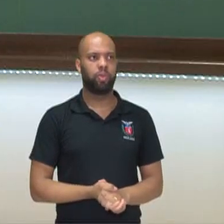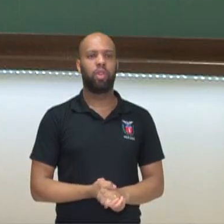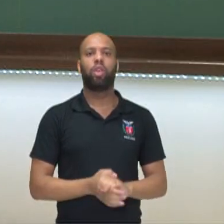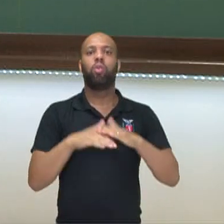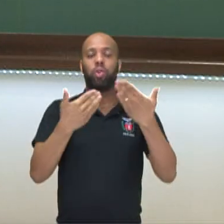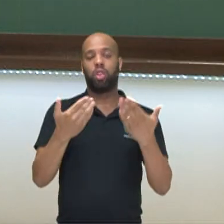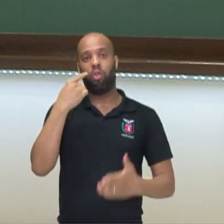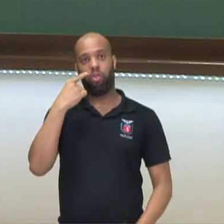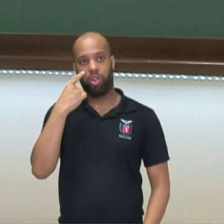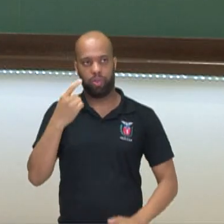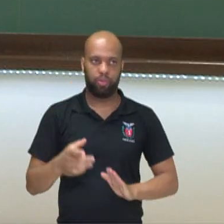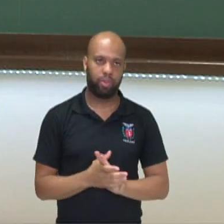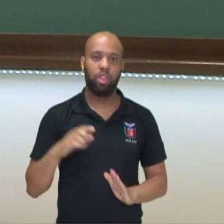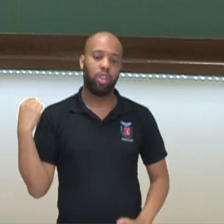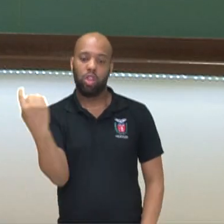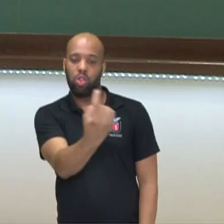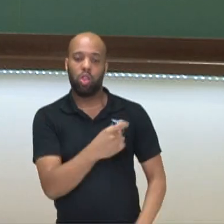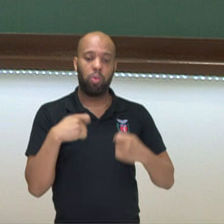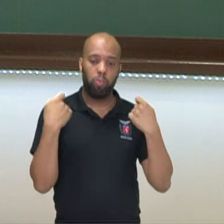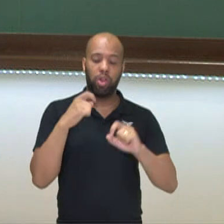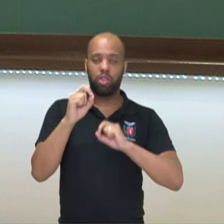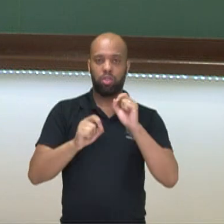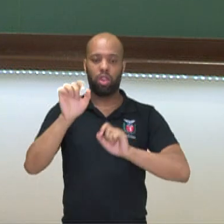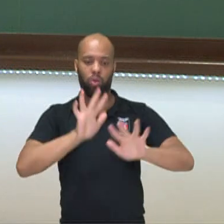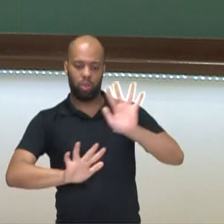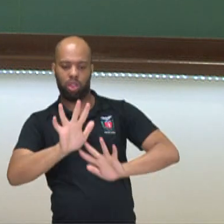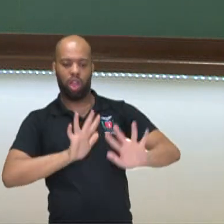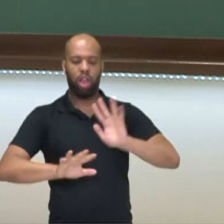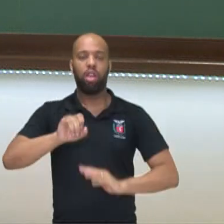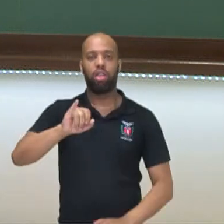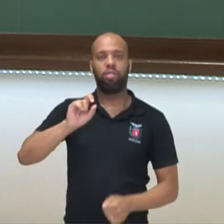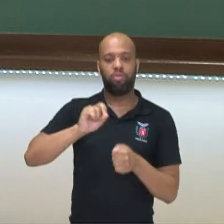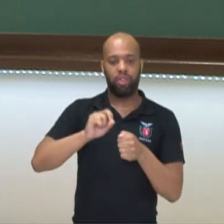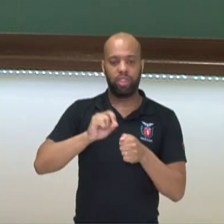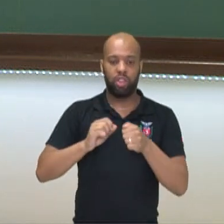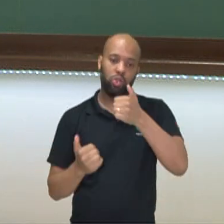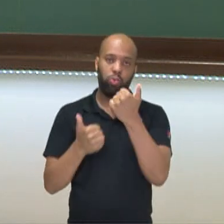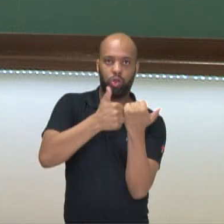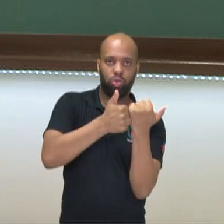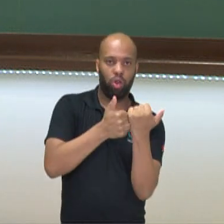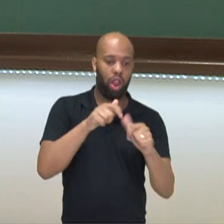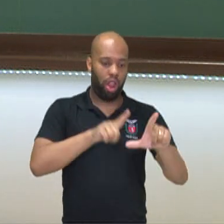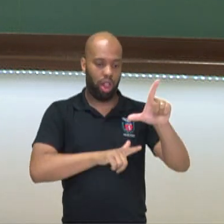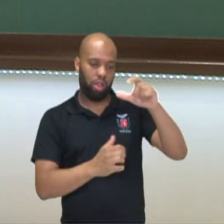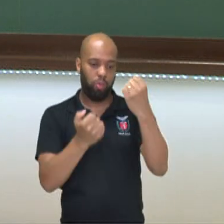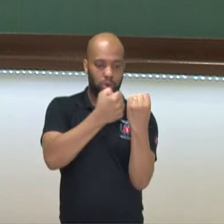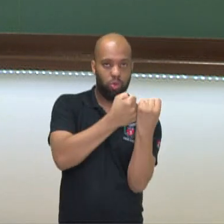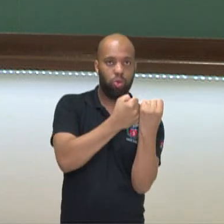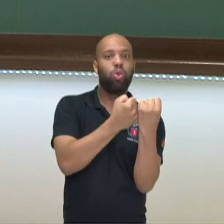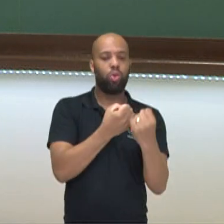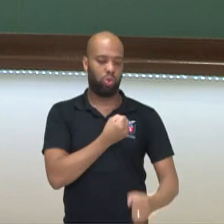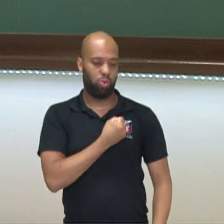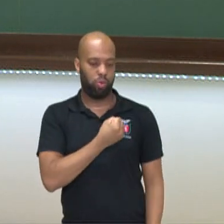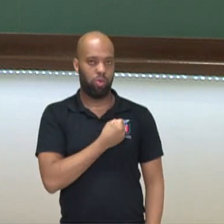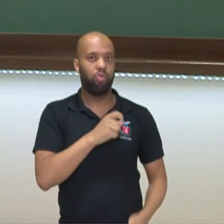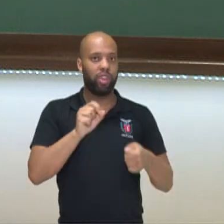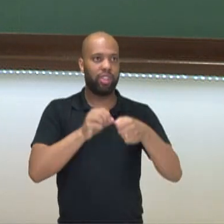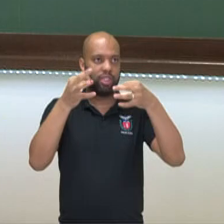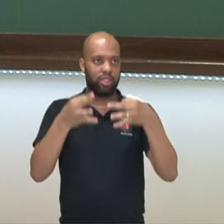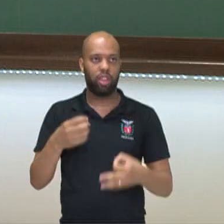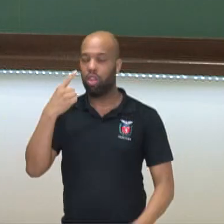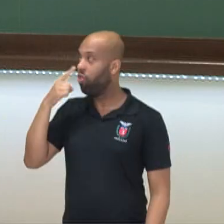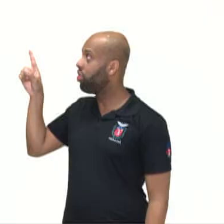Então, olha só. A gente precisa tomar um pouco de cuidado quando a gente vai fazer a substituição para não fazer errado. Confere a resposta lá na